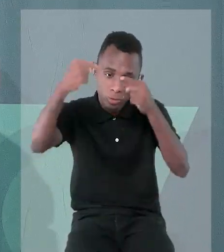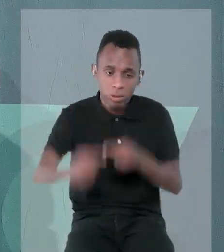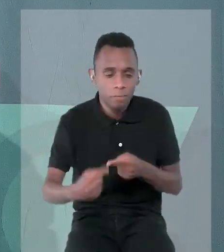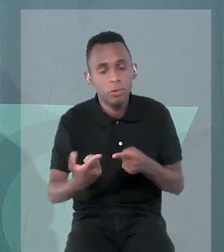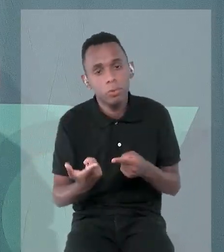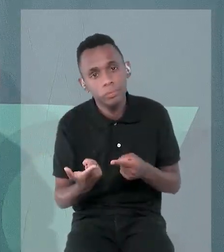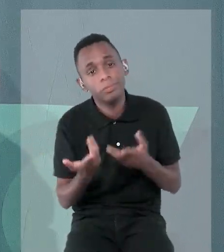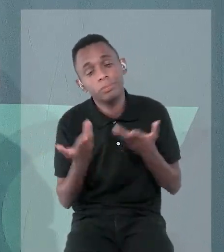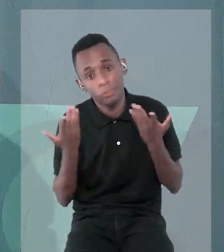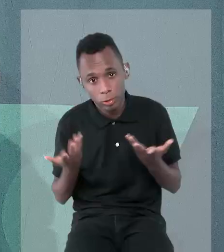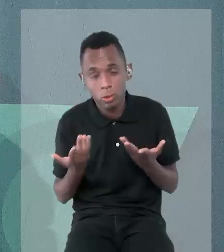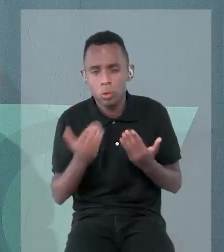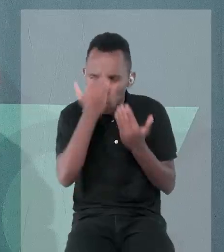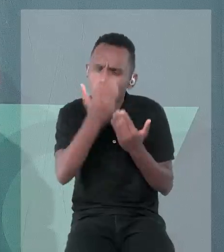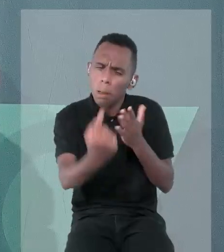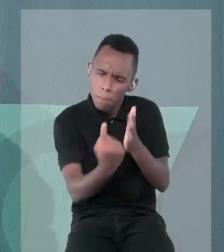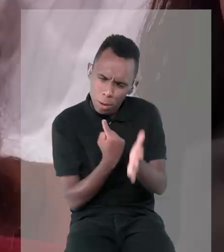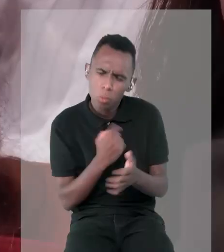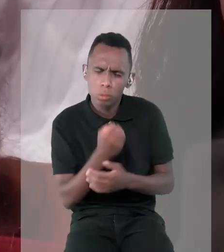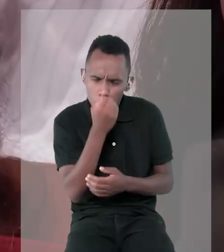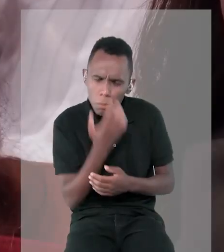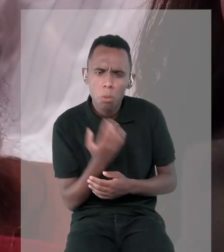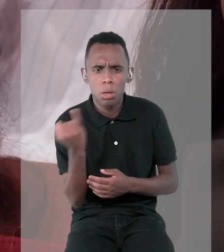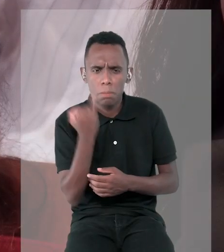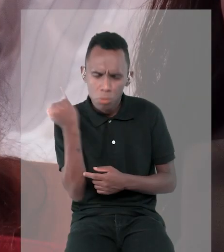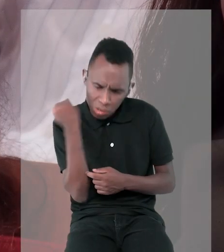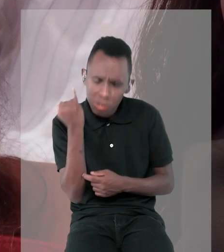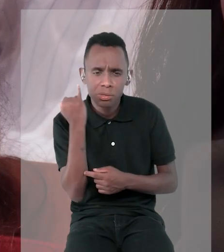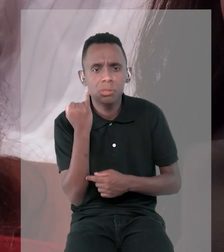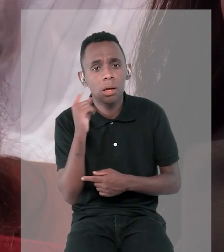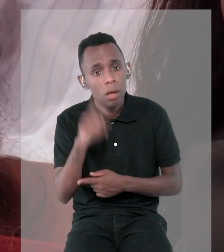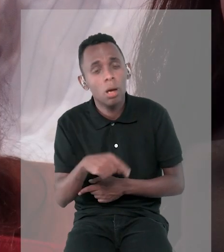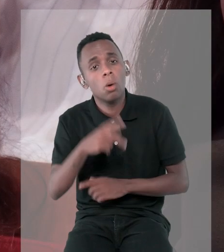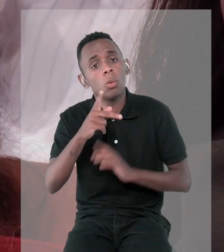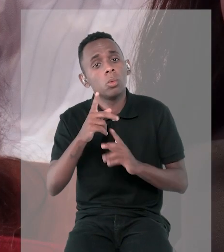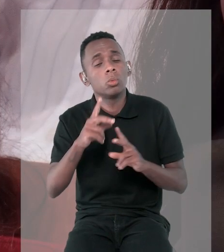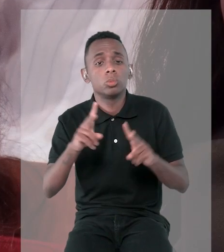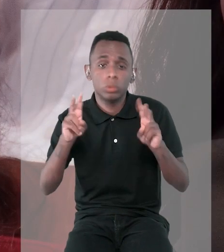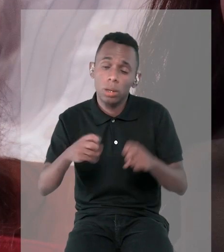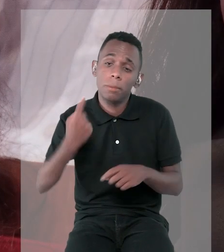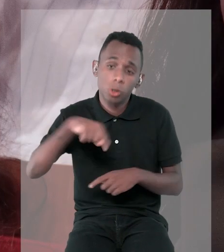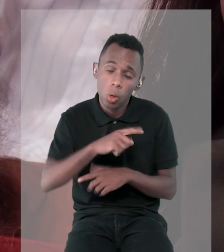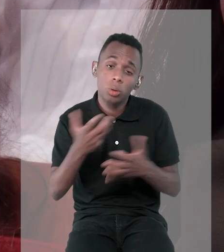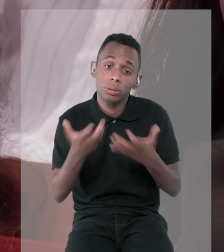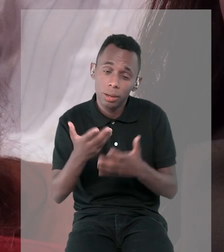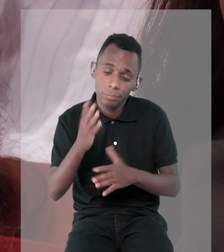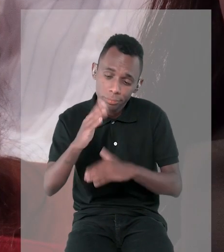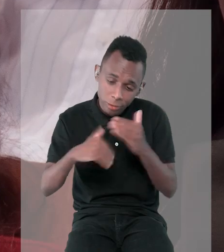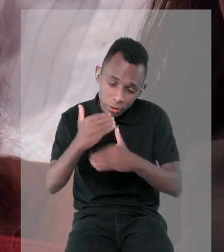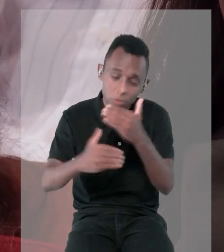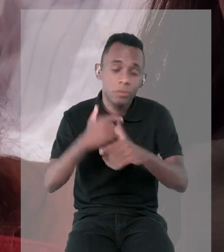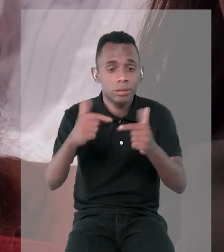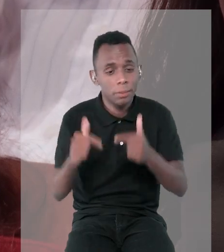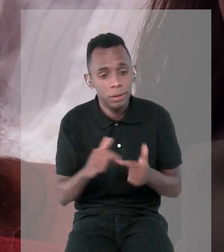né? Então, eu te agradeço pela pergunta, porque ela é diretamente no lugar que a gente precisa muito,